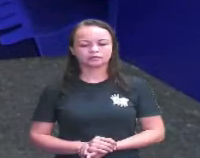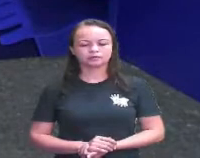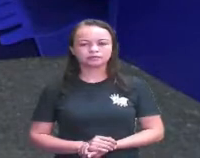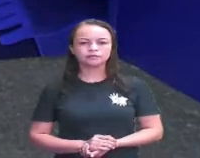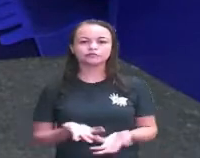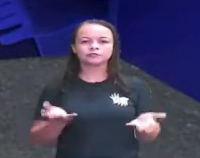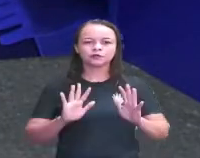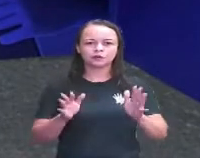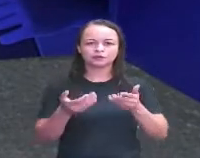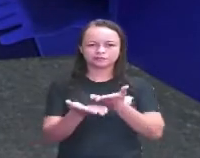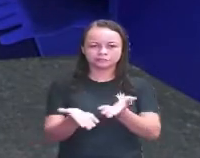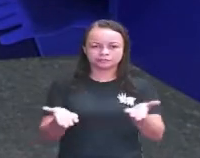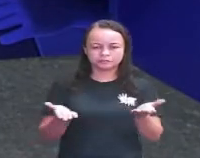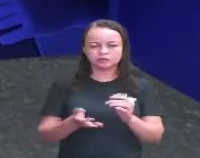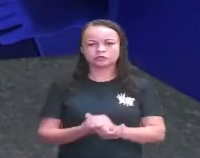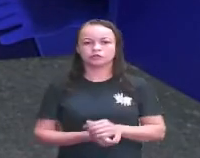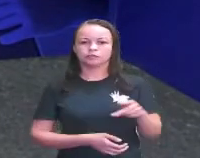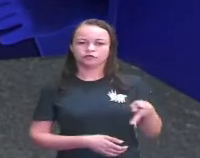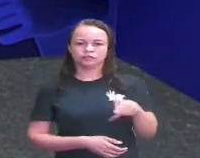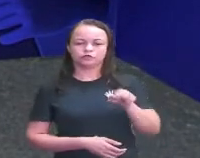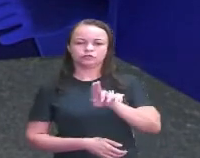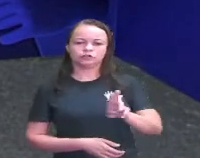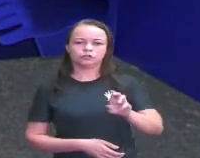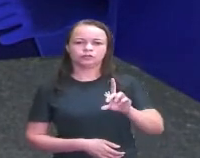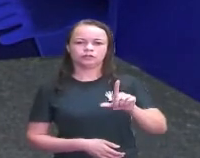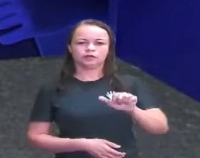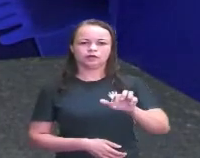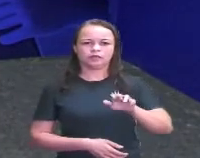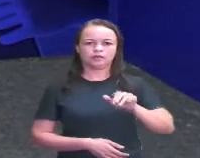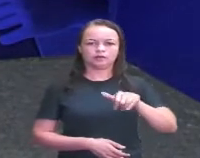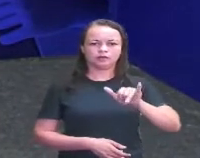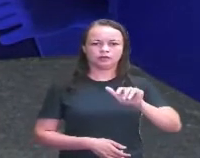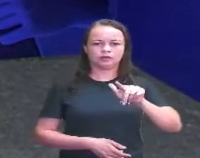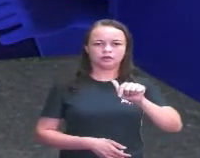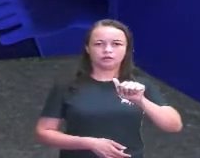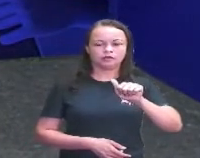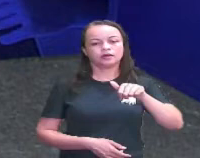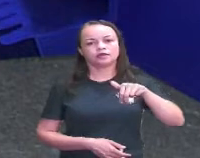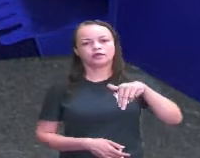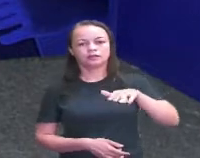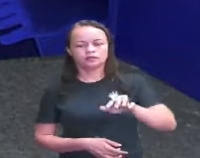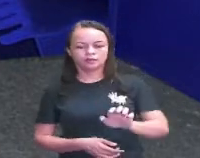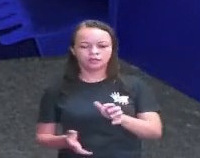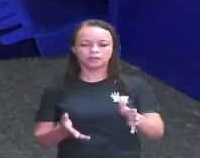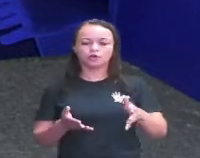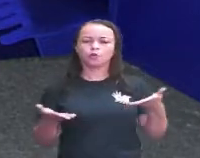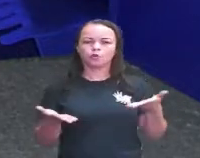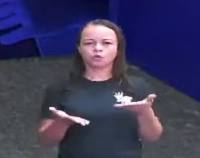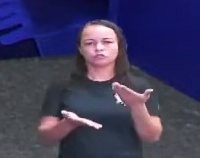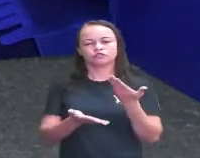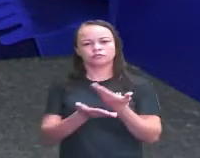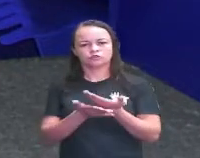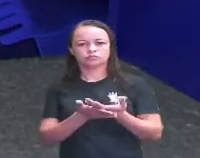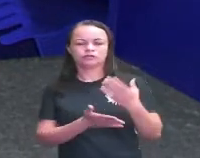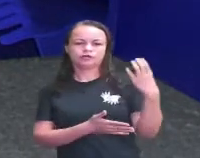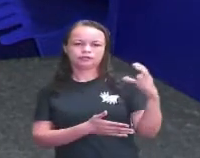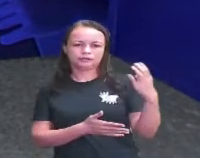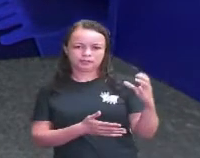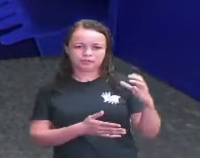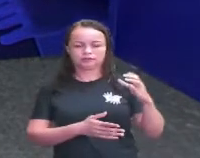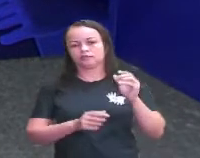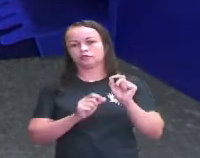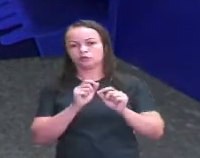Olá para todos, sou a professora Darilane e hoje vamos estudar a ciência, ou melhor, os materiais. Como a descoberta